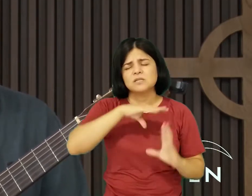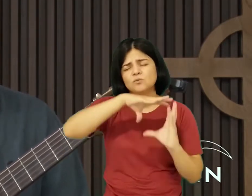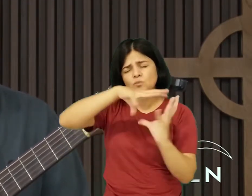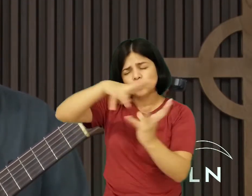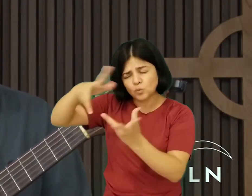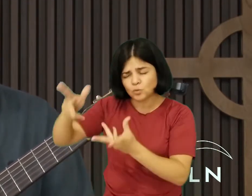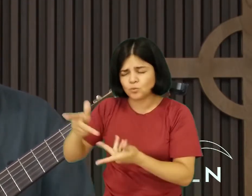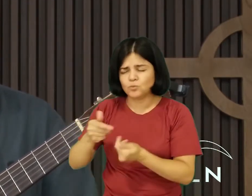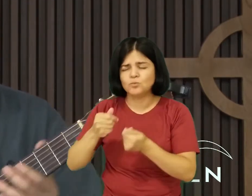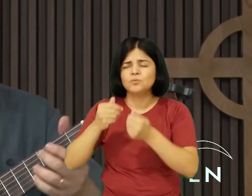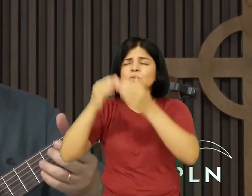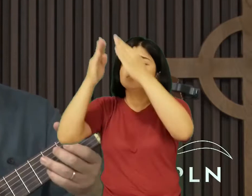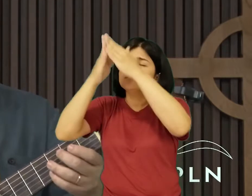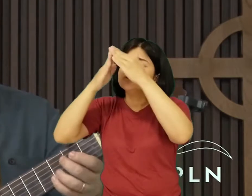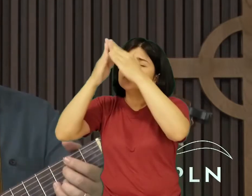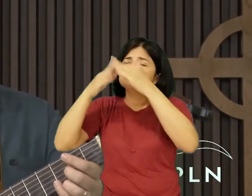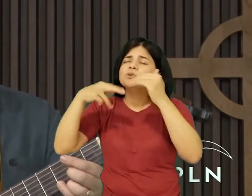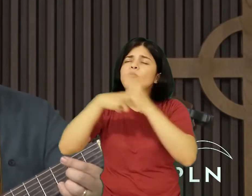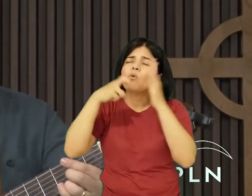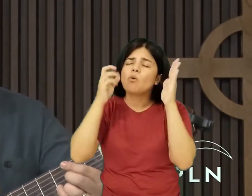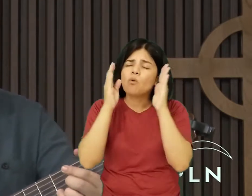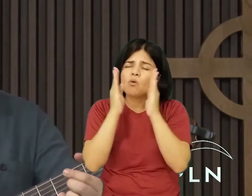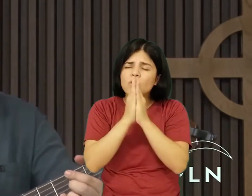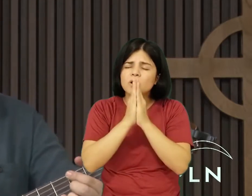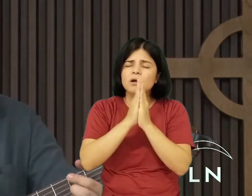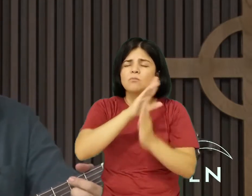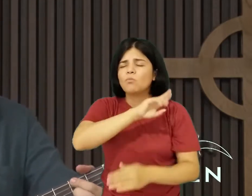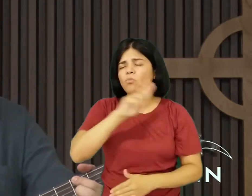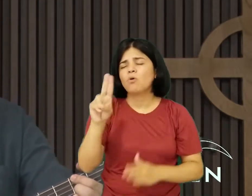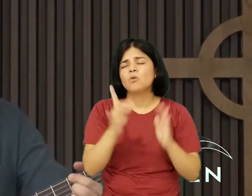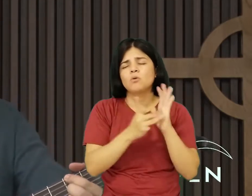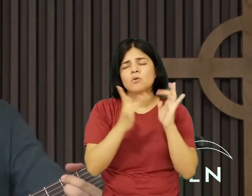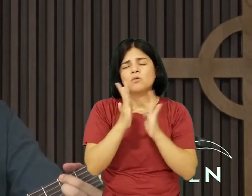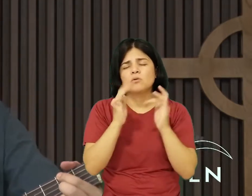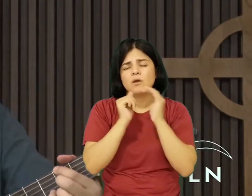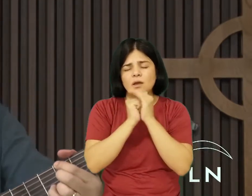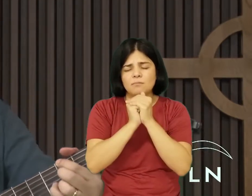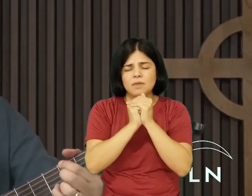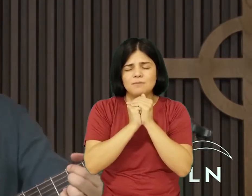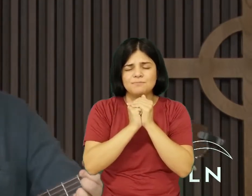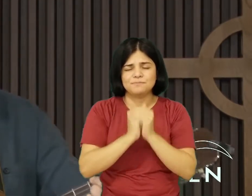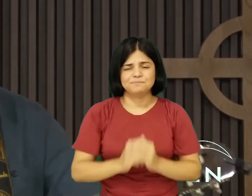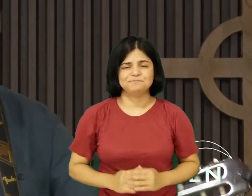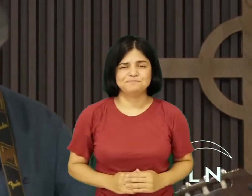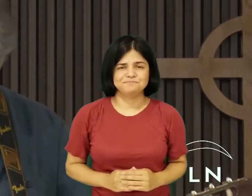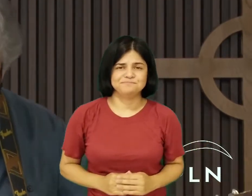pedido e a nossa oração, em nome de Jesus. Amém.